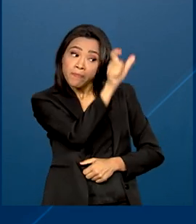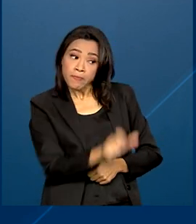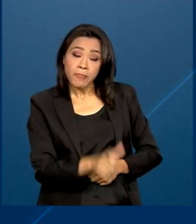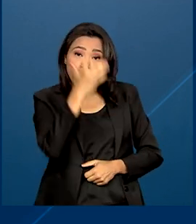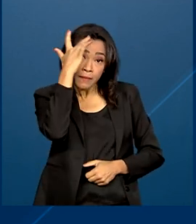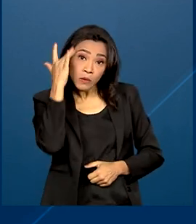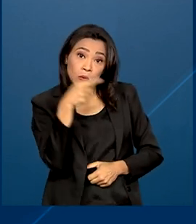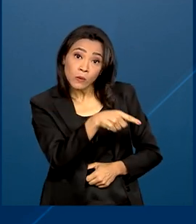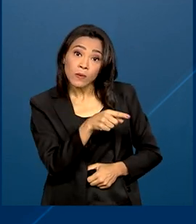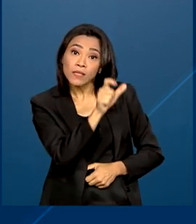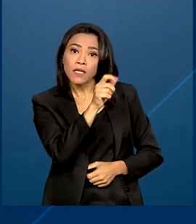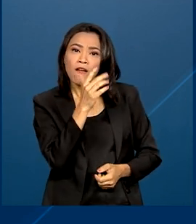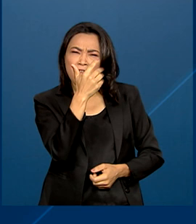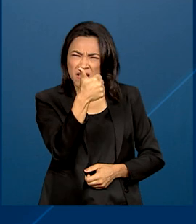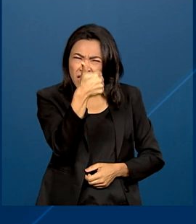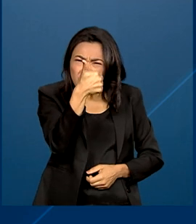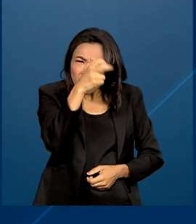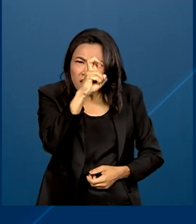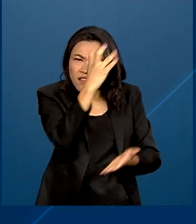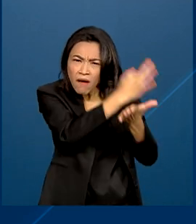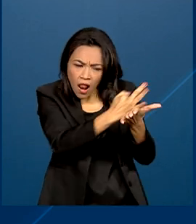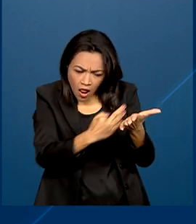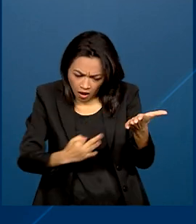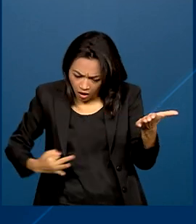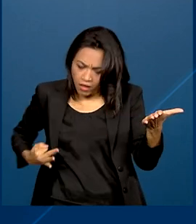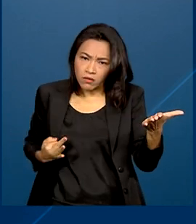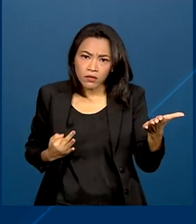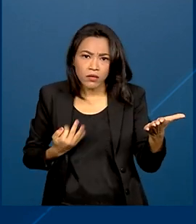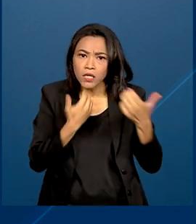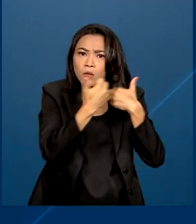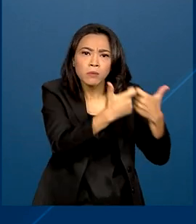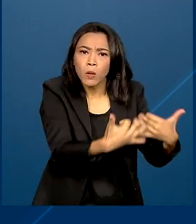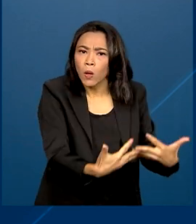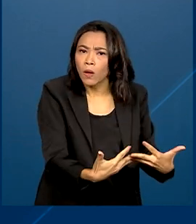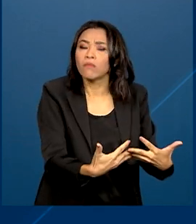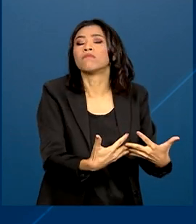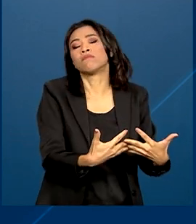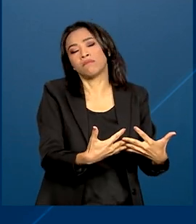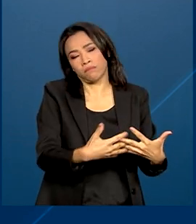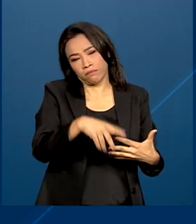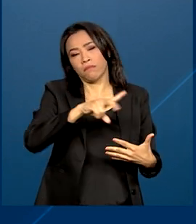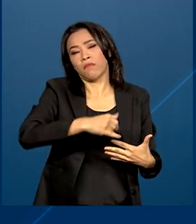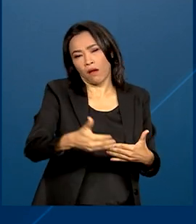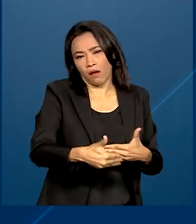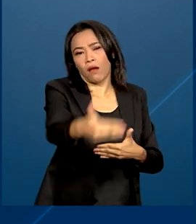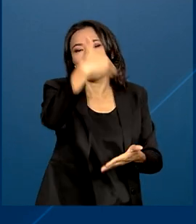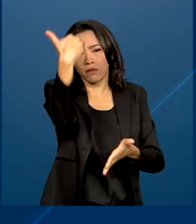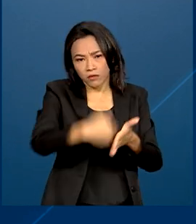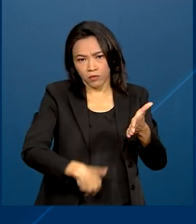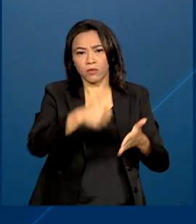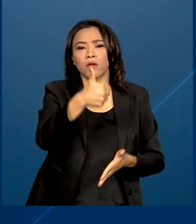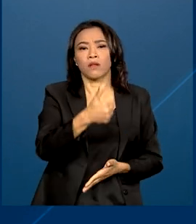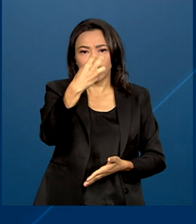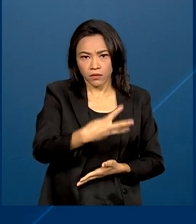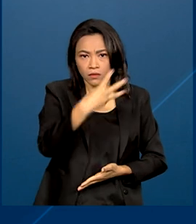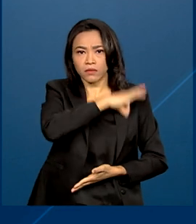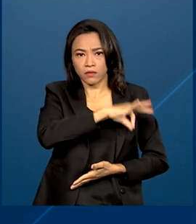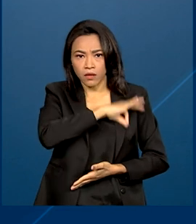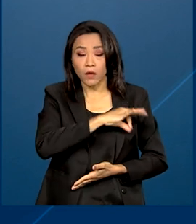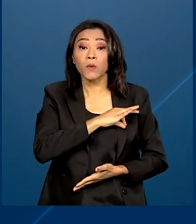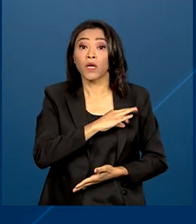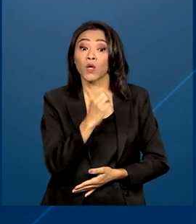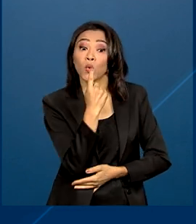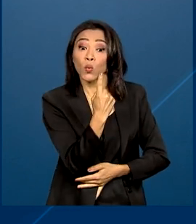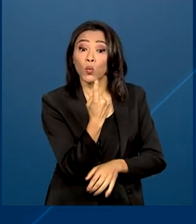que tiver mais de 15 faltas não justificadas no mês poderá ter descontado do décimo terceiro a fração de